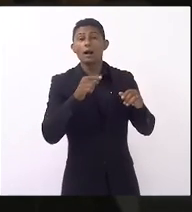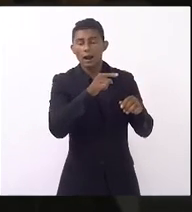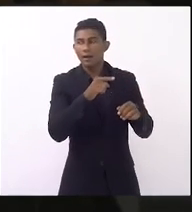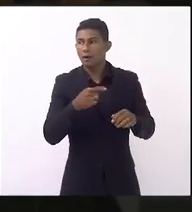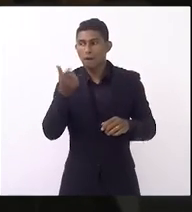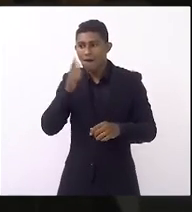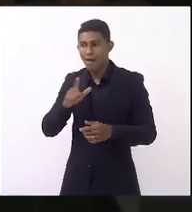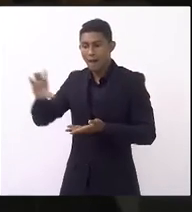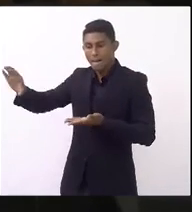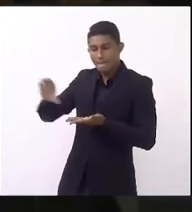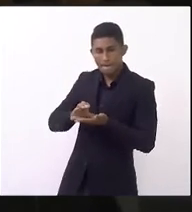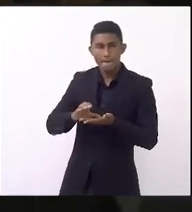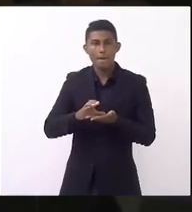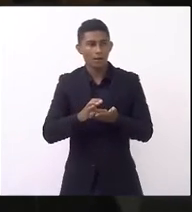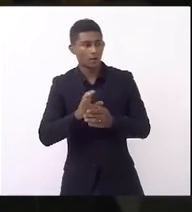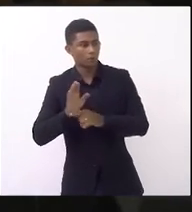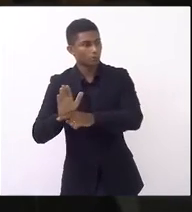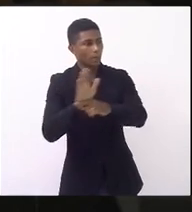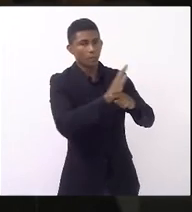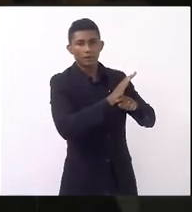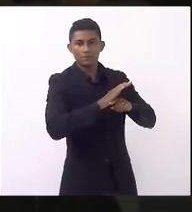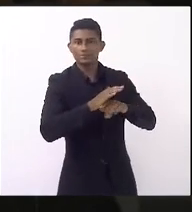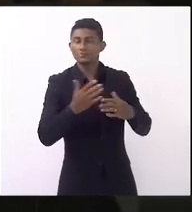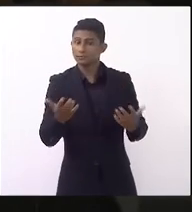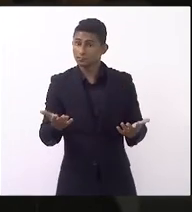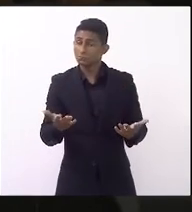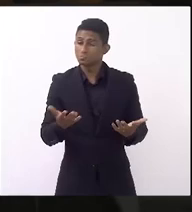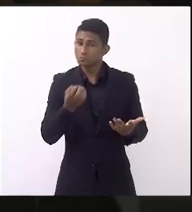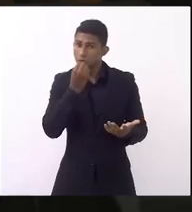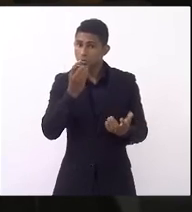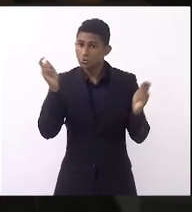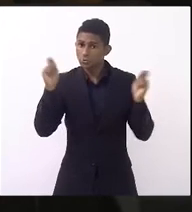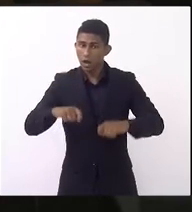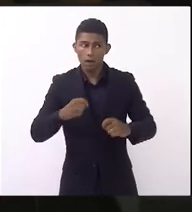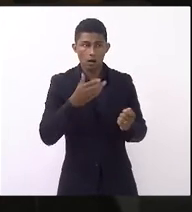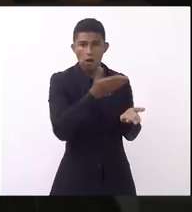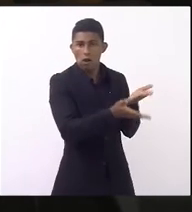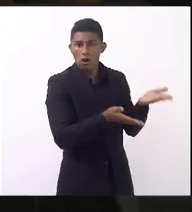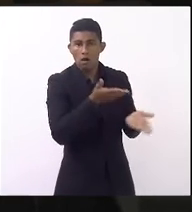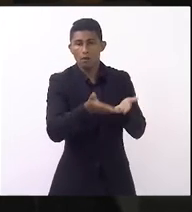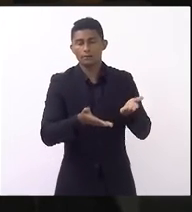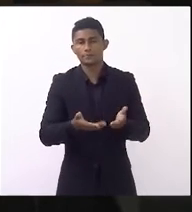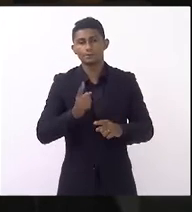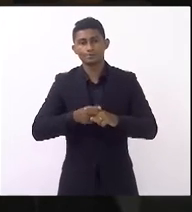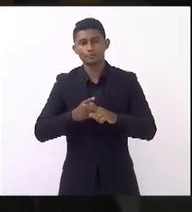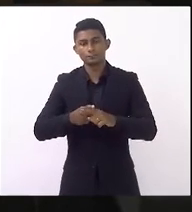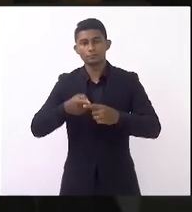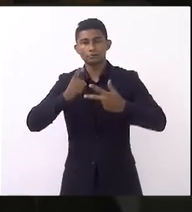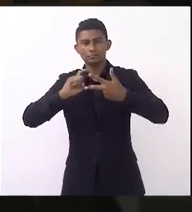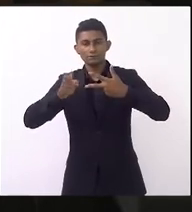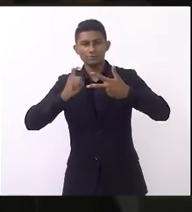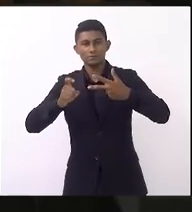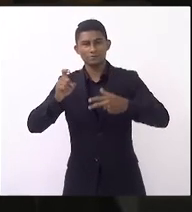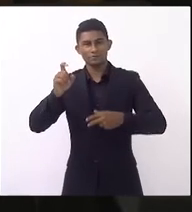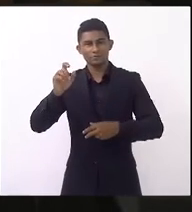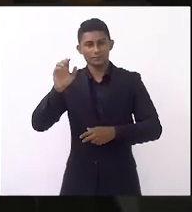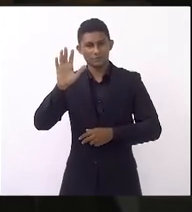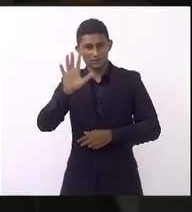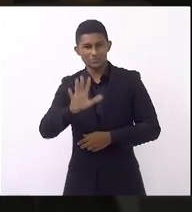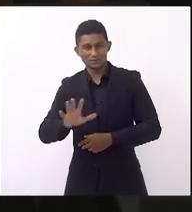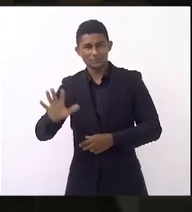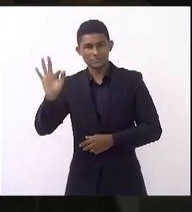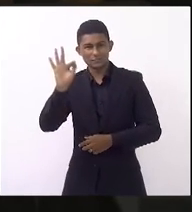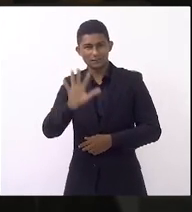preventivo. Porque o que a gente vê aqui, tem o poder executivo da União, tem o